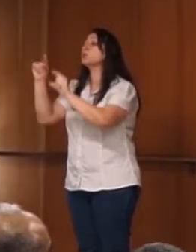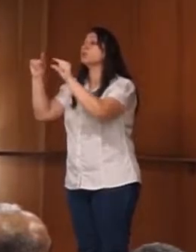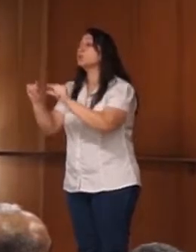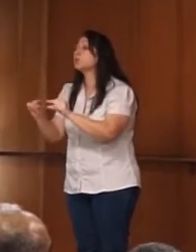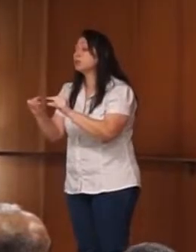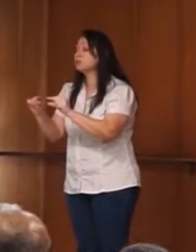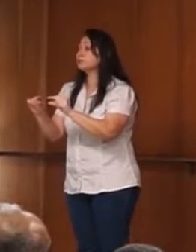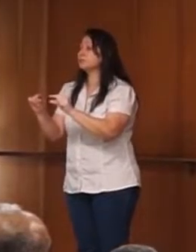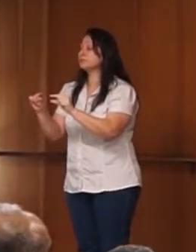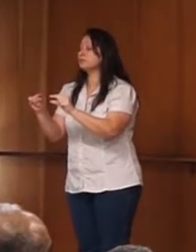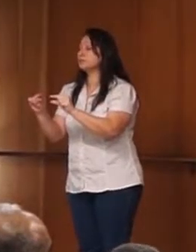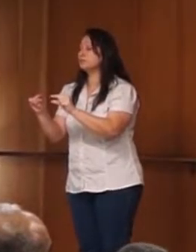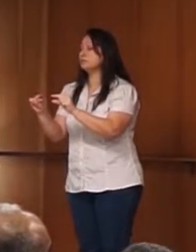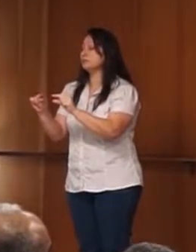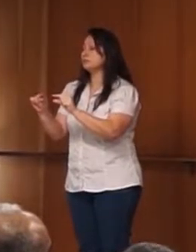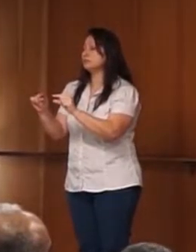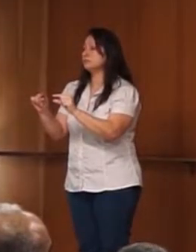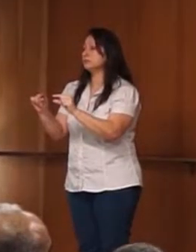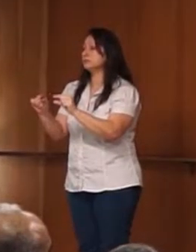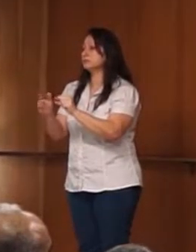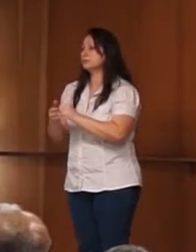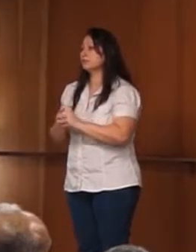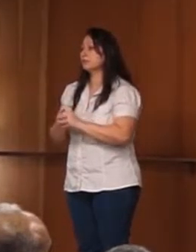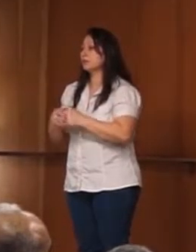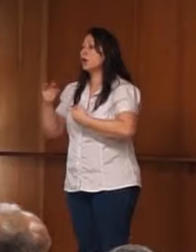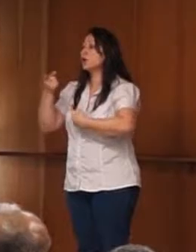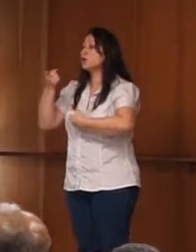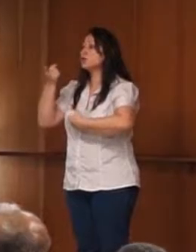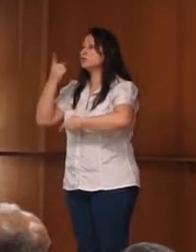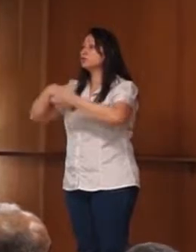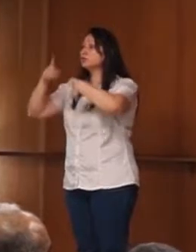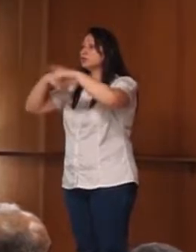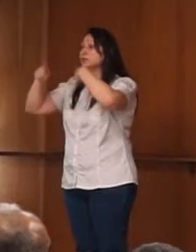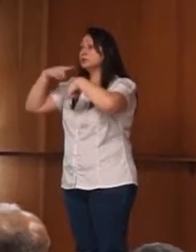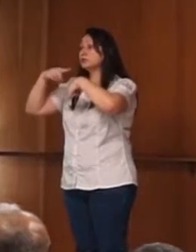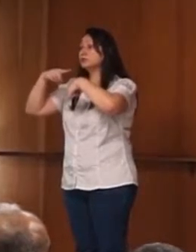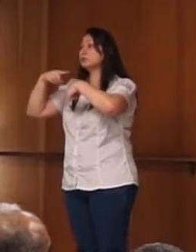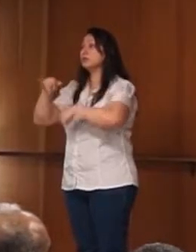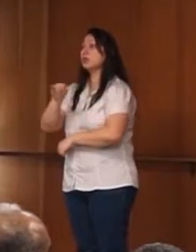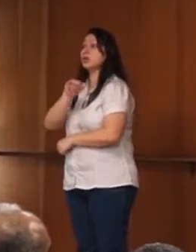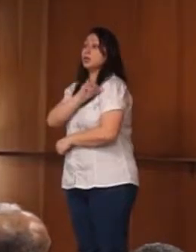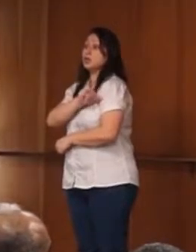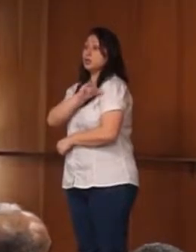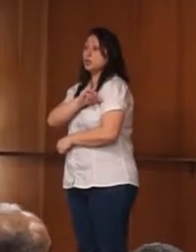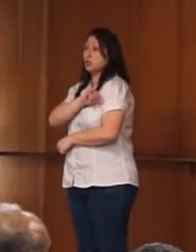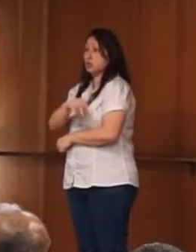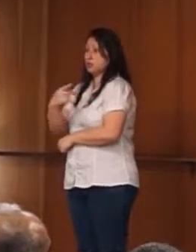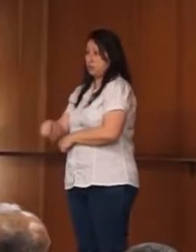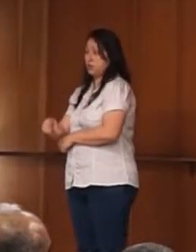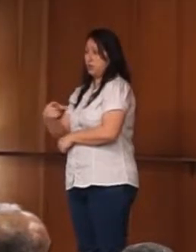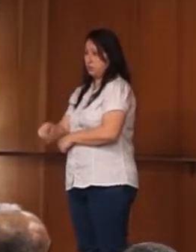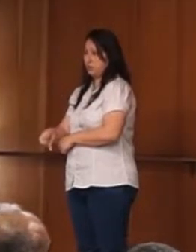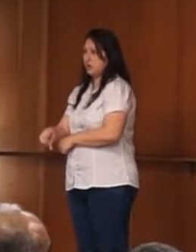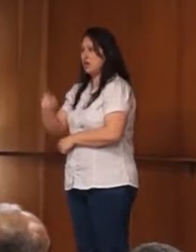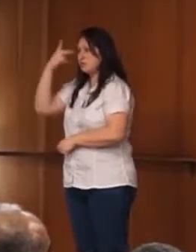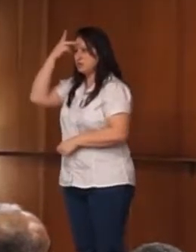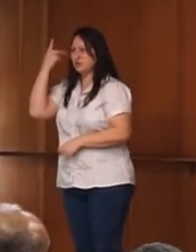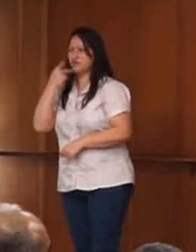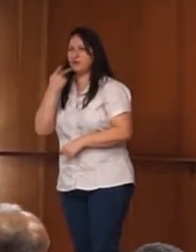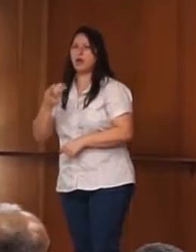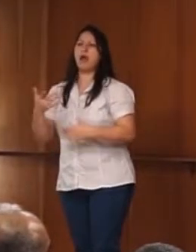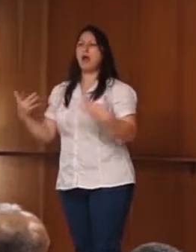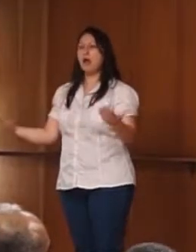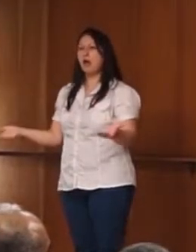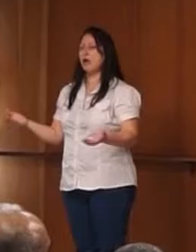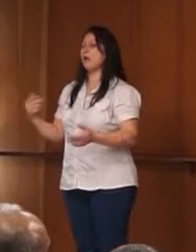tem o melhor índice de sucesso, taxa de sucesso no estado do Rio. As pessoas gostam muito de falar do reitor